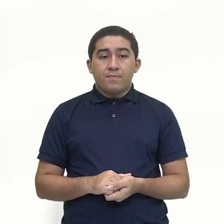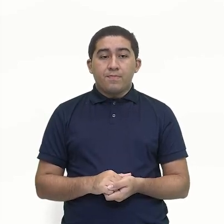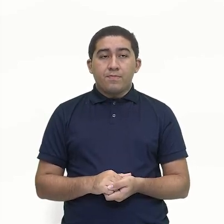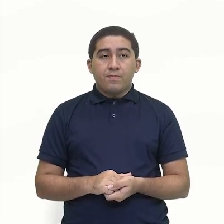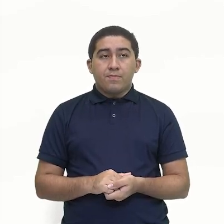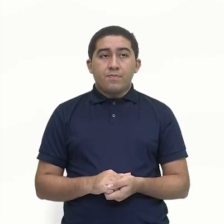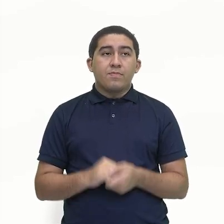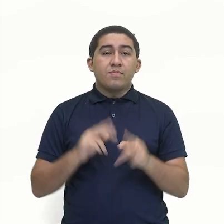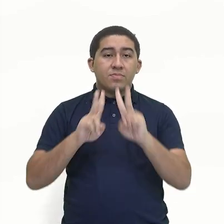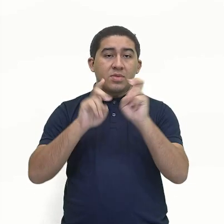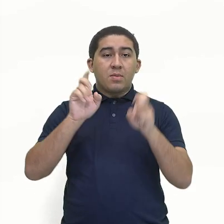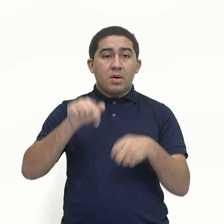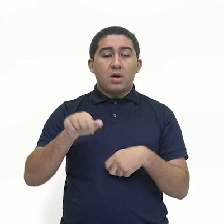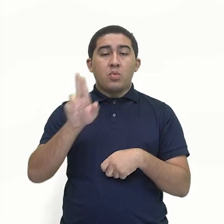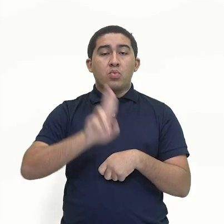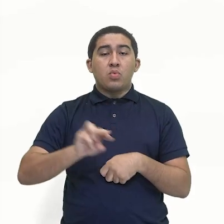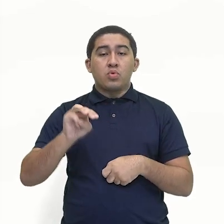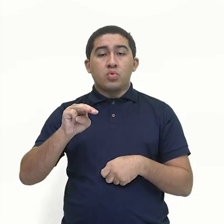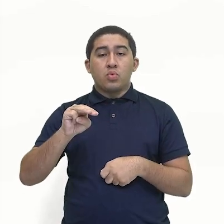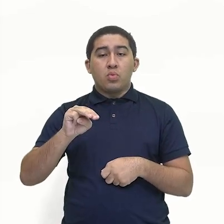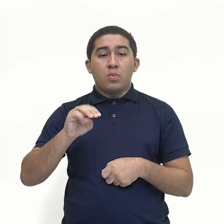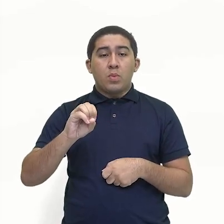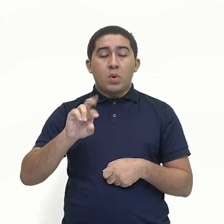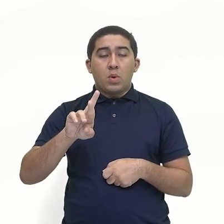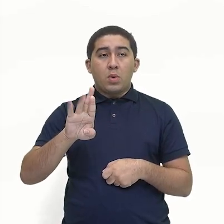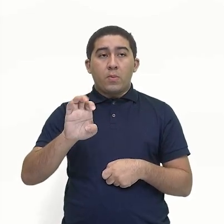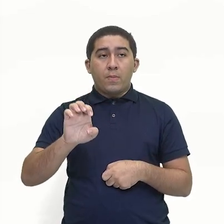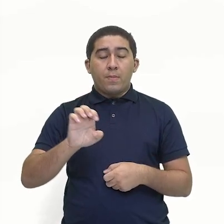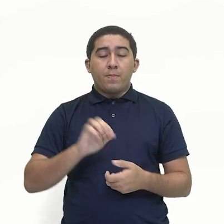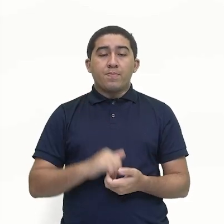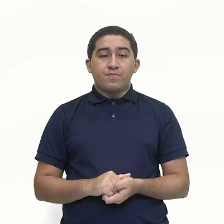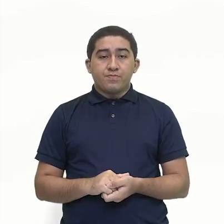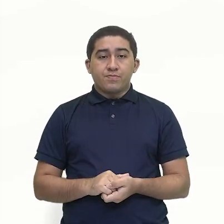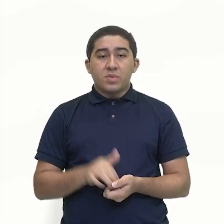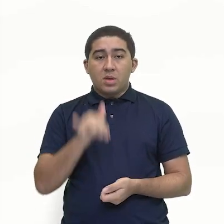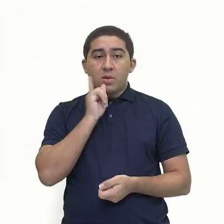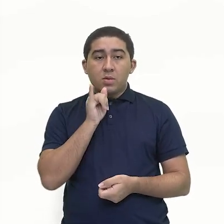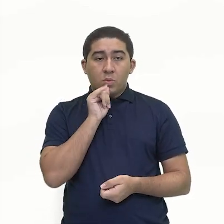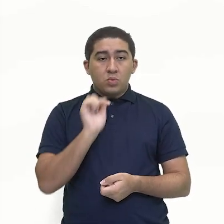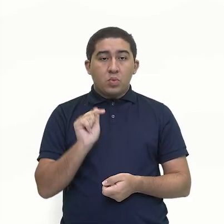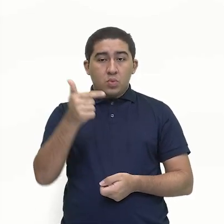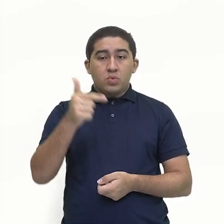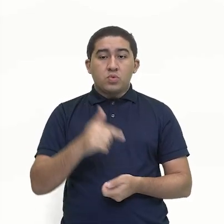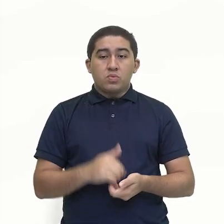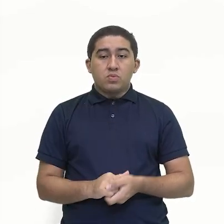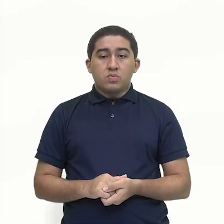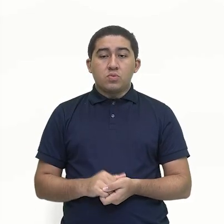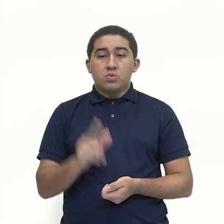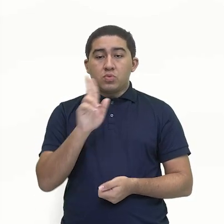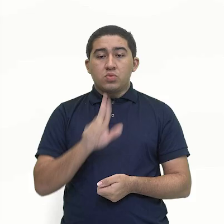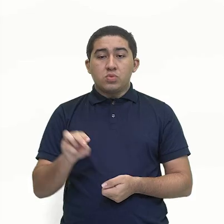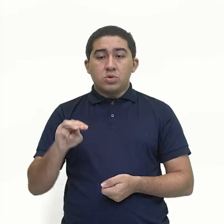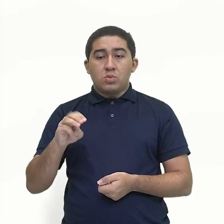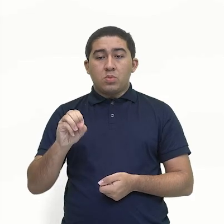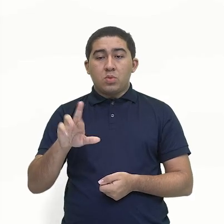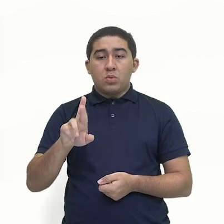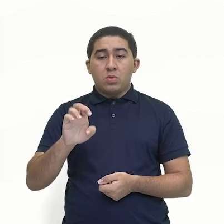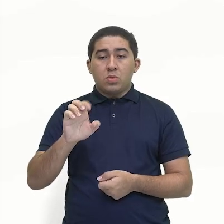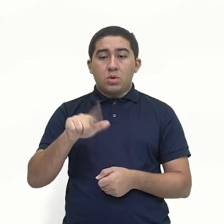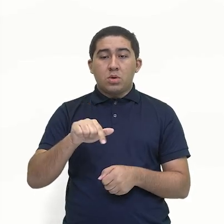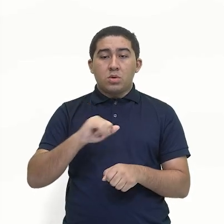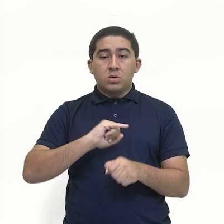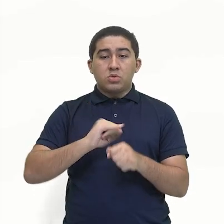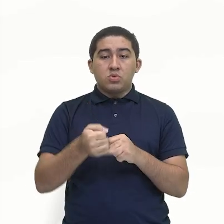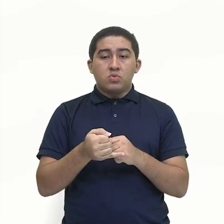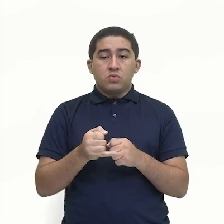o uso do more nesse tipo de estrutura, tá? Mais exemplos agora utilizando o more com adjetivos